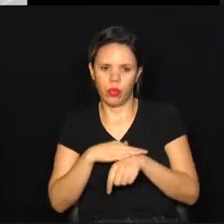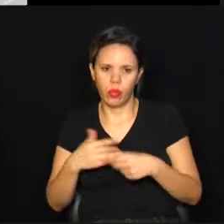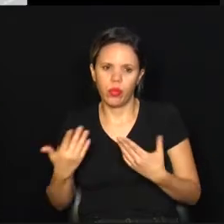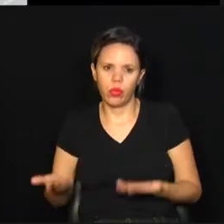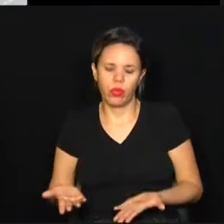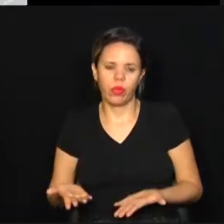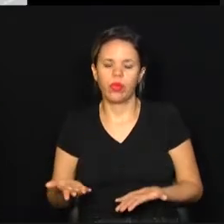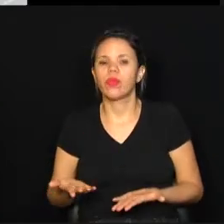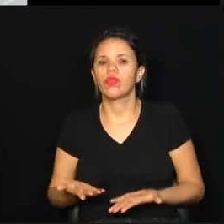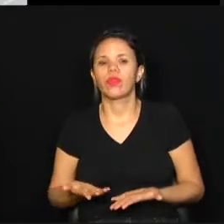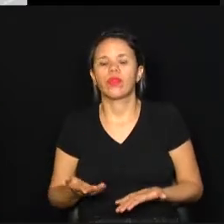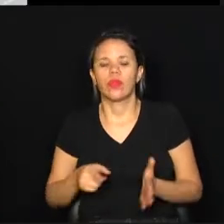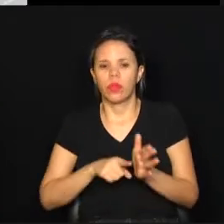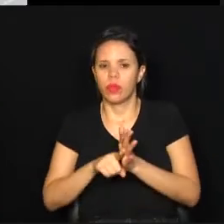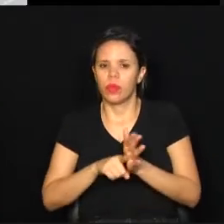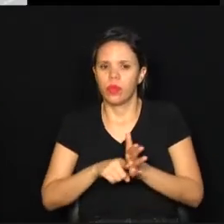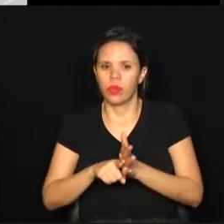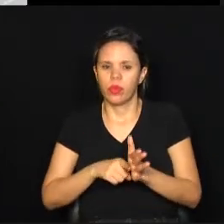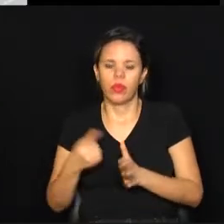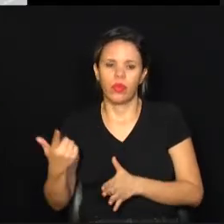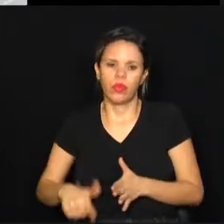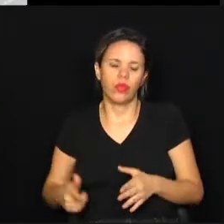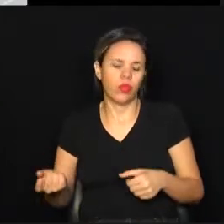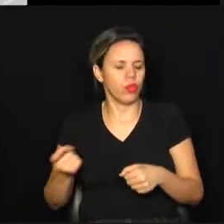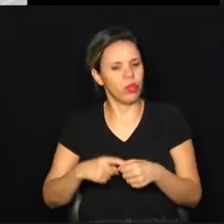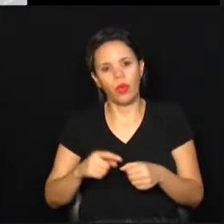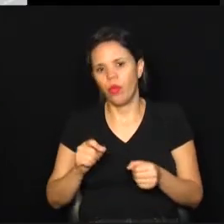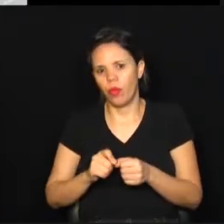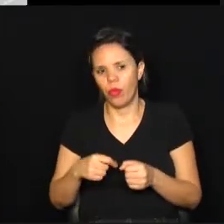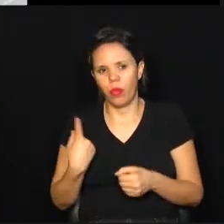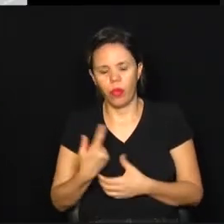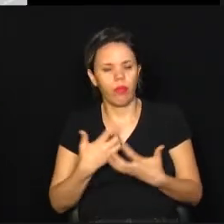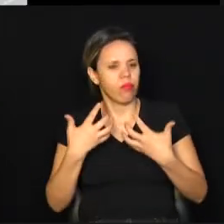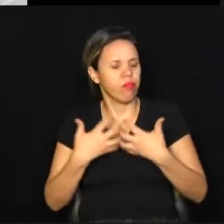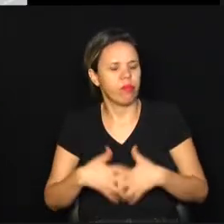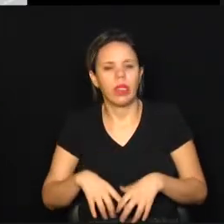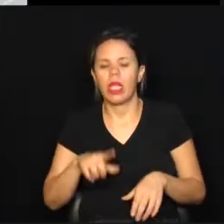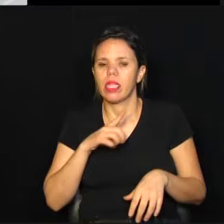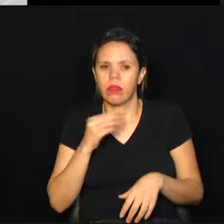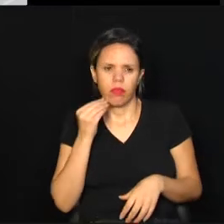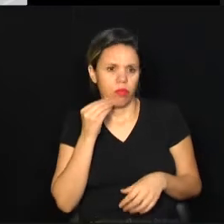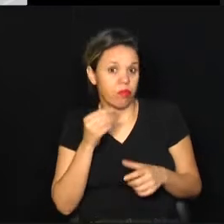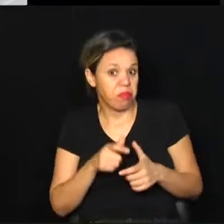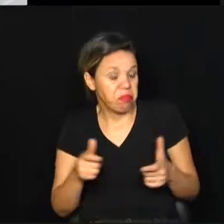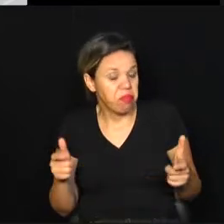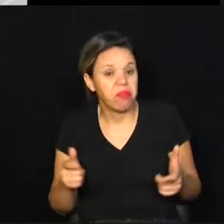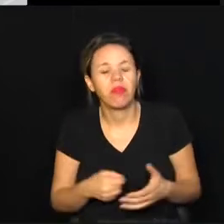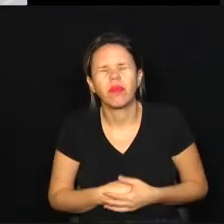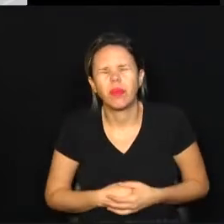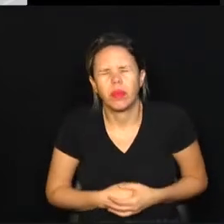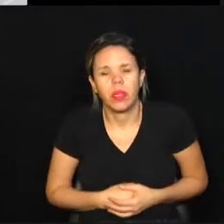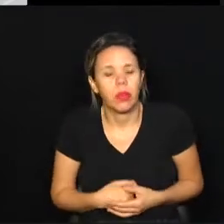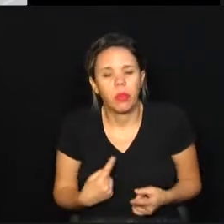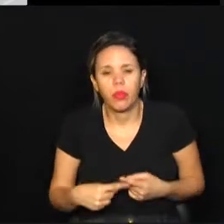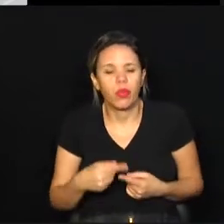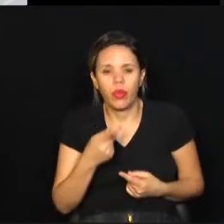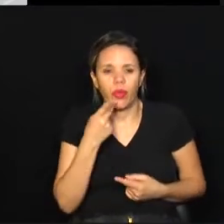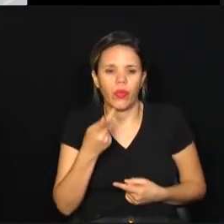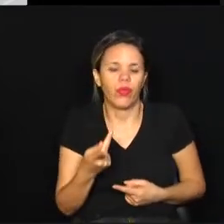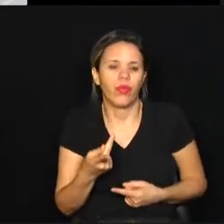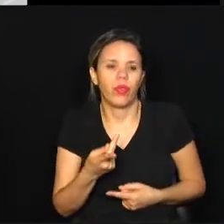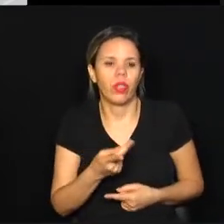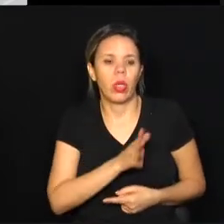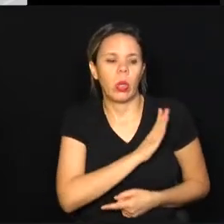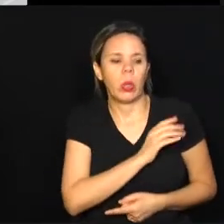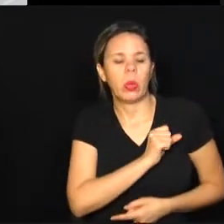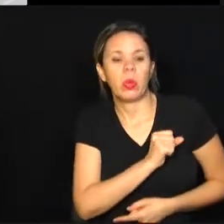ele está levantando esse debate de novo. Então, a gente tem uma grande oportunidade, né? Por que eu falo que é um coração